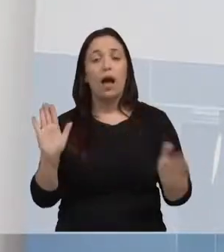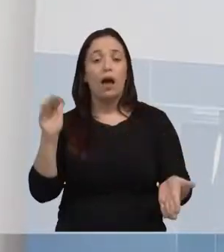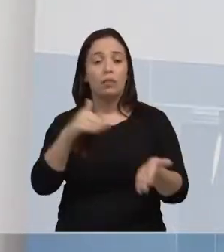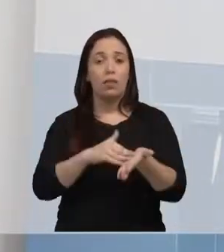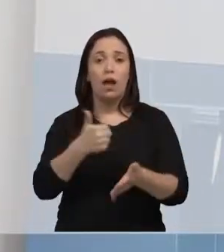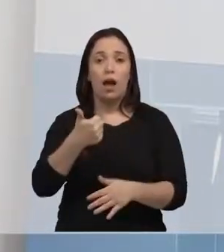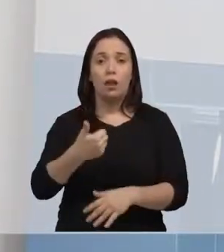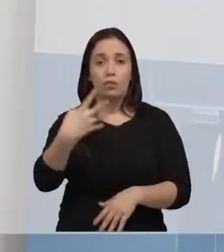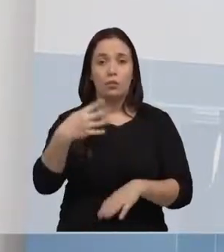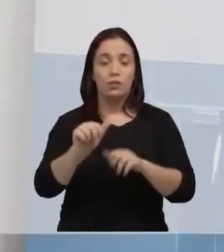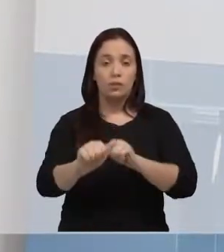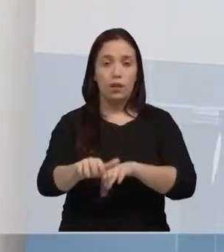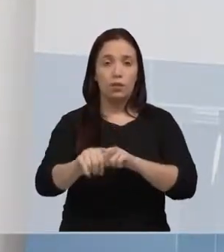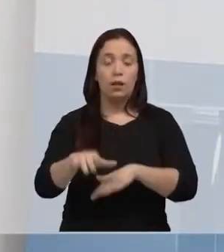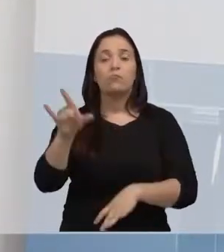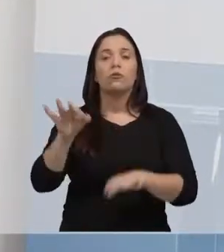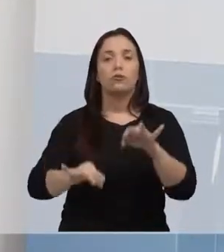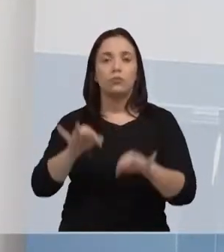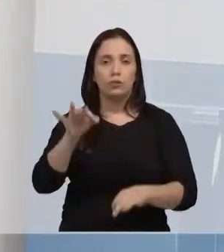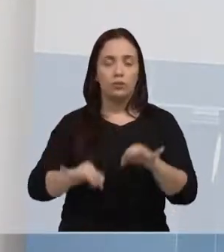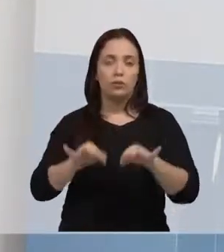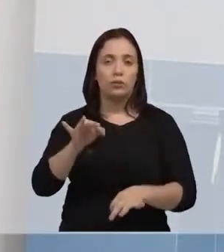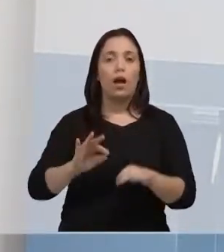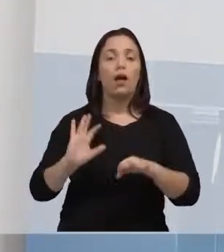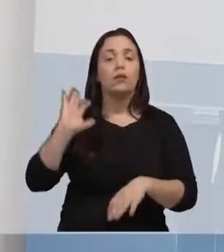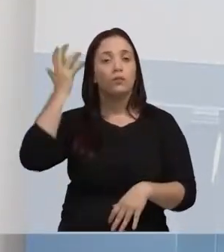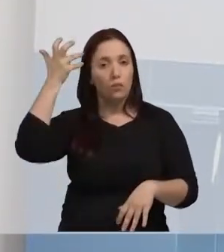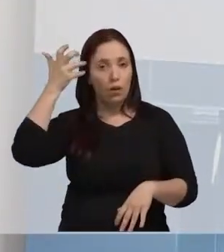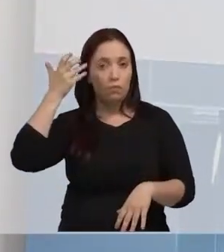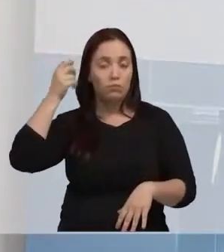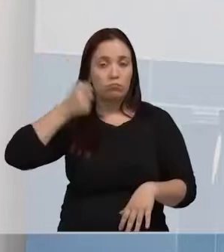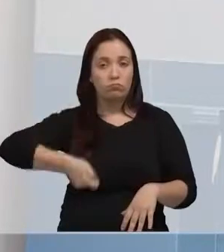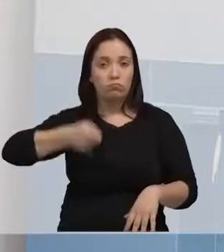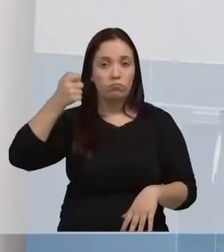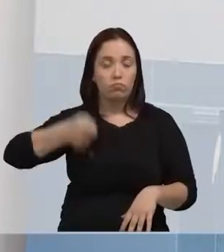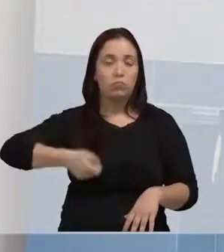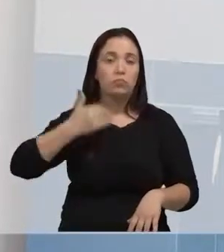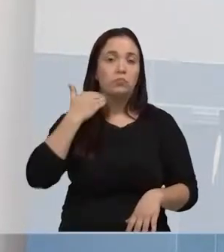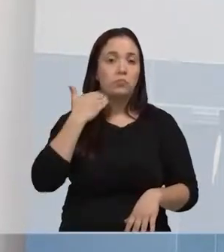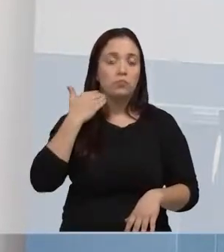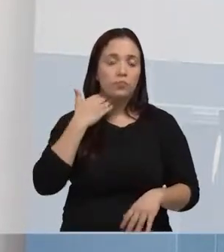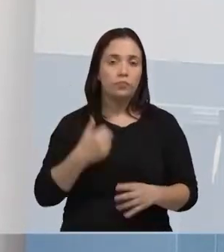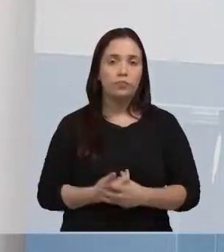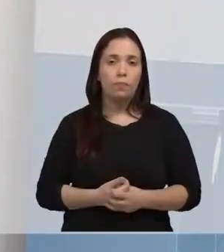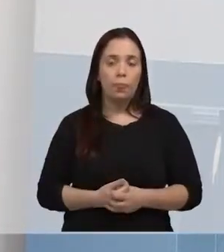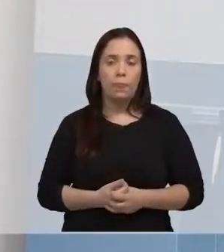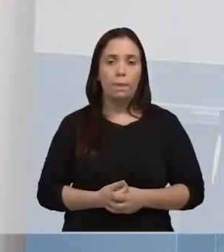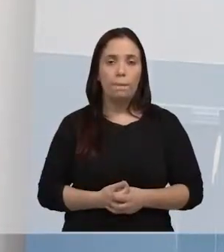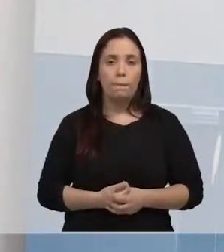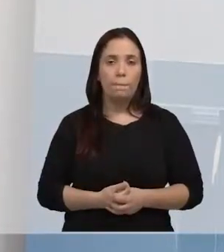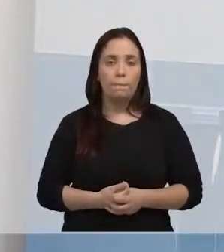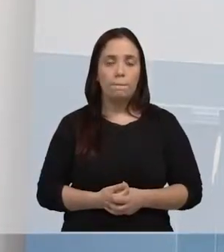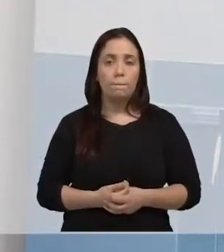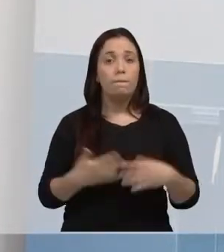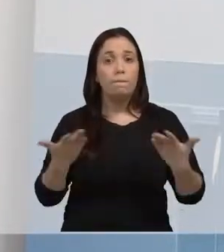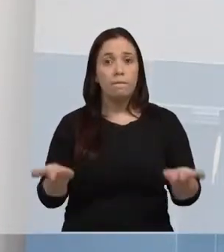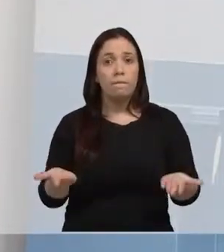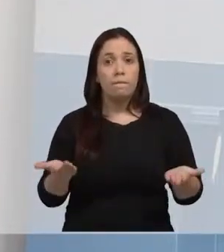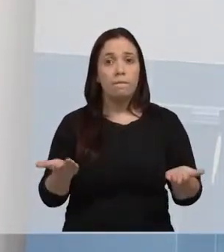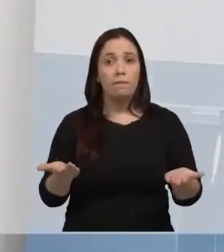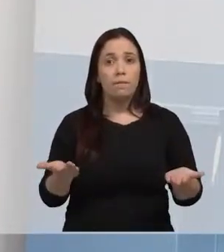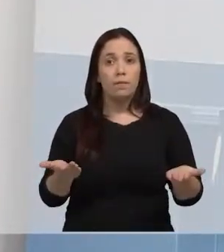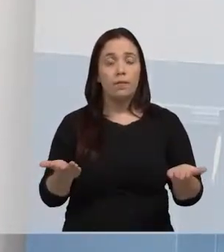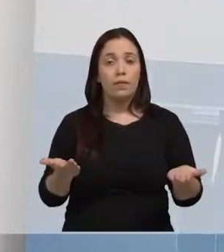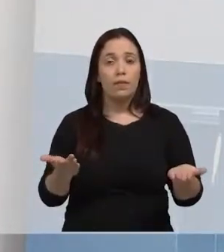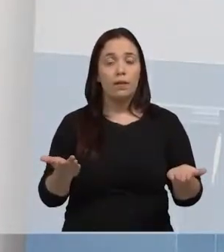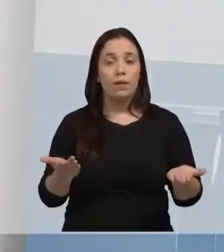que é o passo final, É. para a justiça julgar. A justiça julga. Né? E aí, talvez não seja o